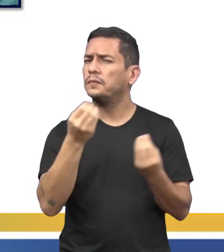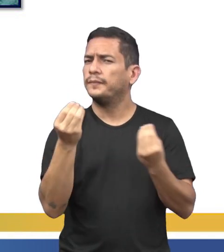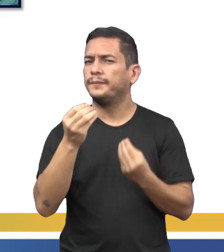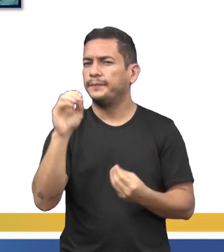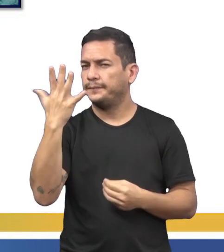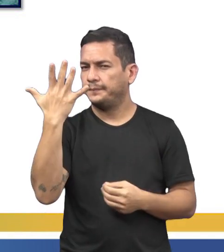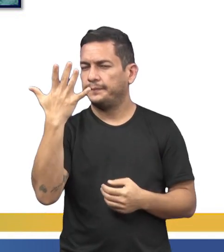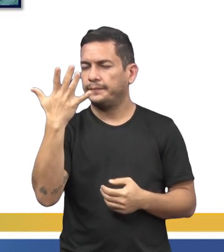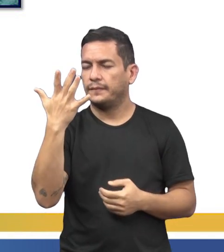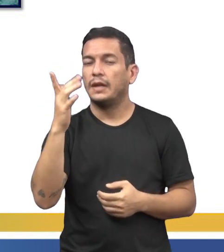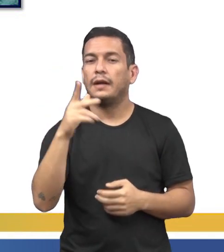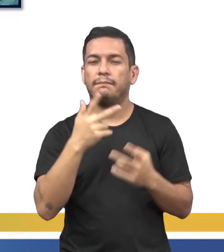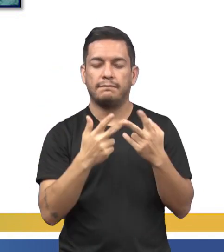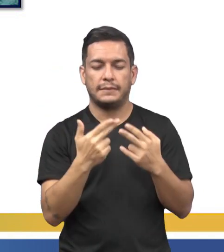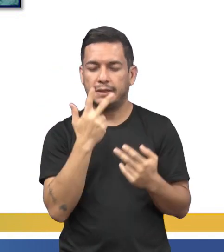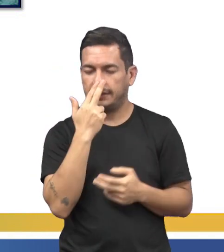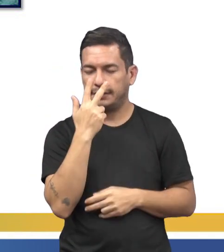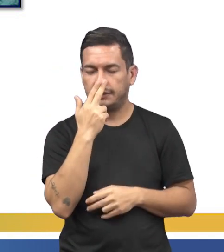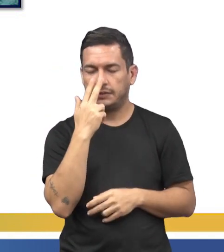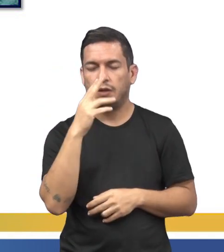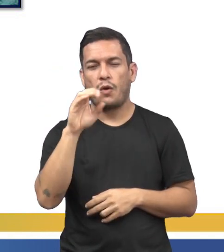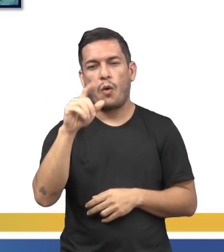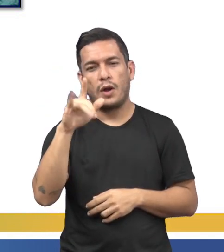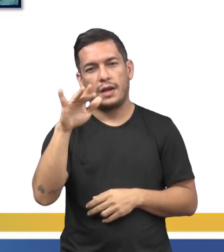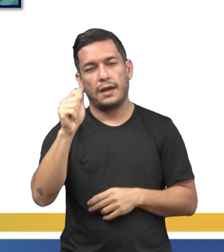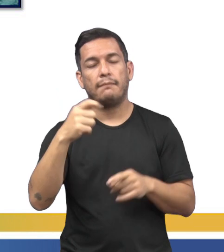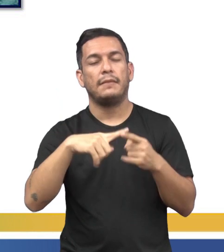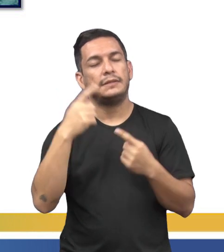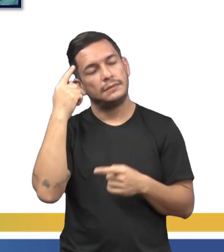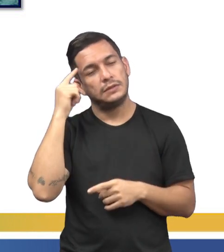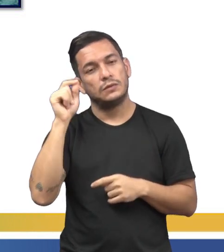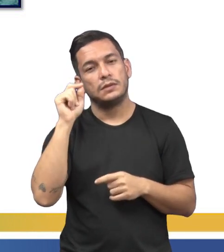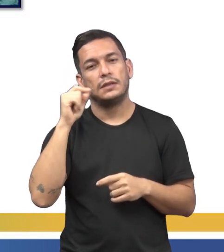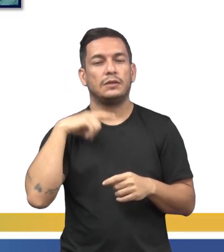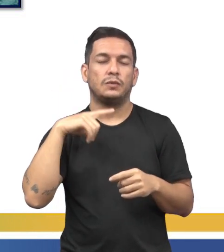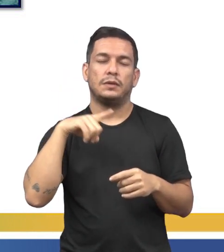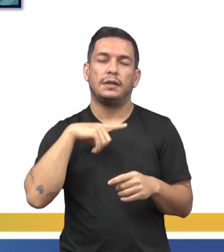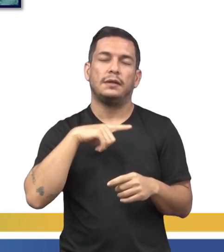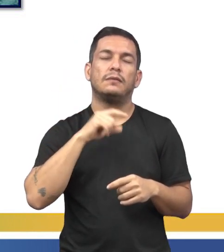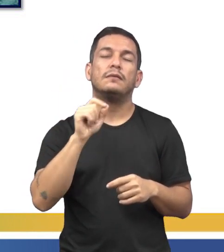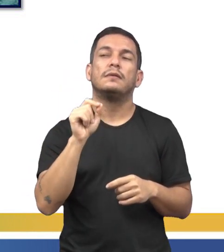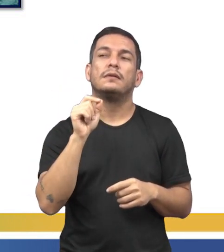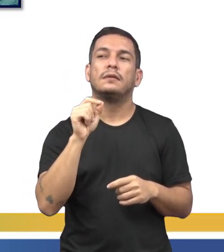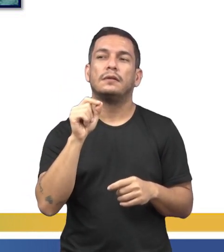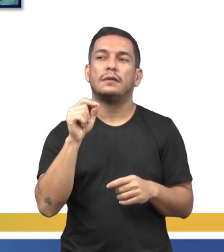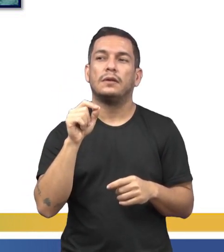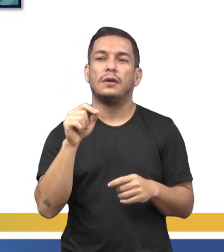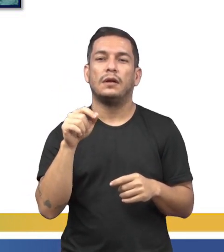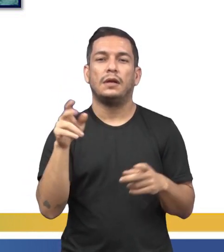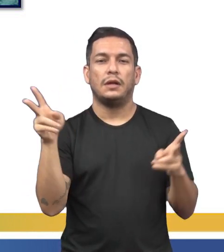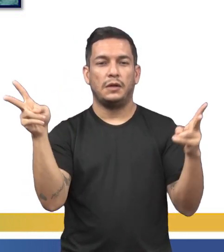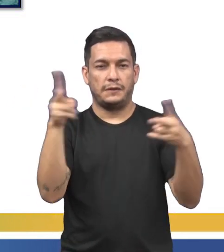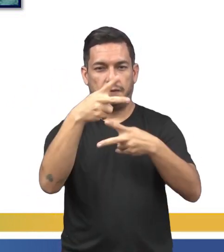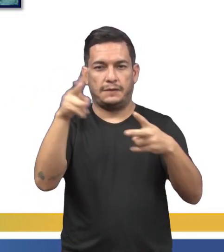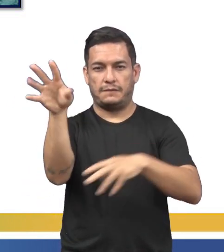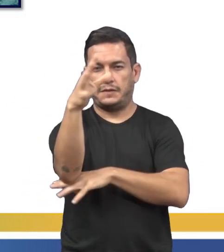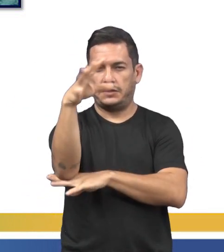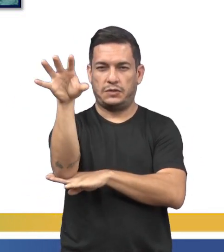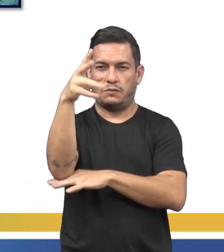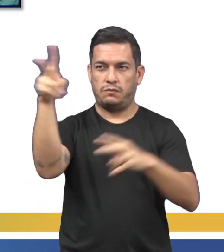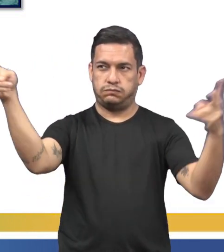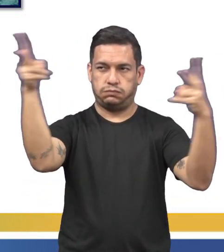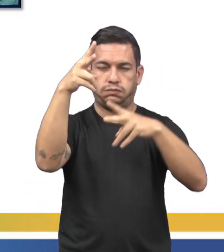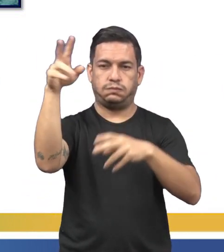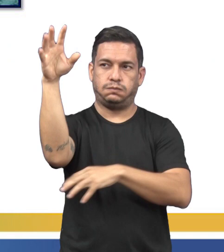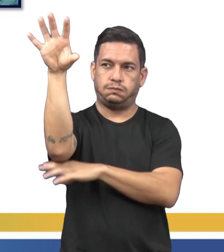dessa energia? Ela é muito parecida com a energia eólica, só que agora imagine que ao invés de você ter grandes ventiladores, grandes estruturas